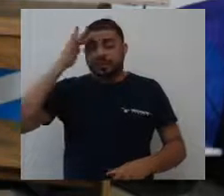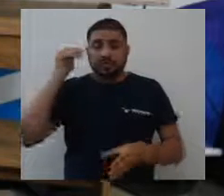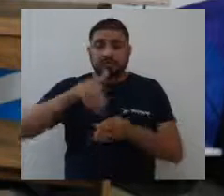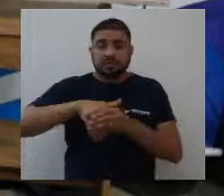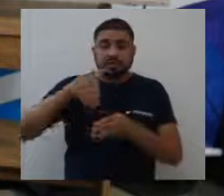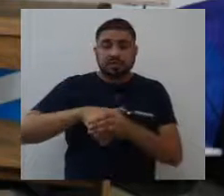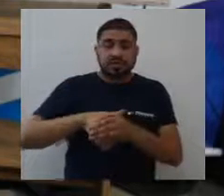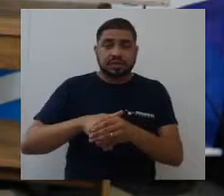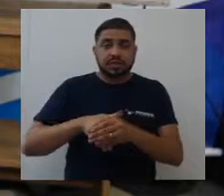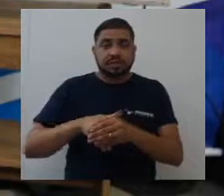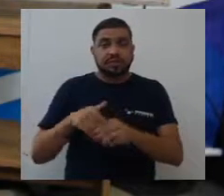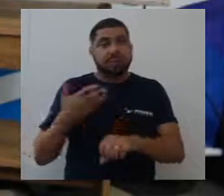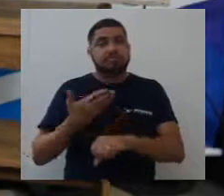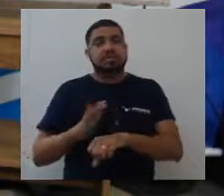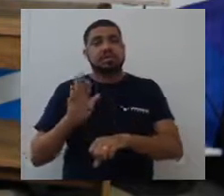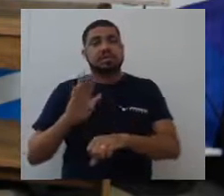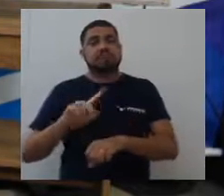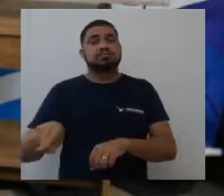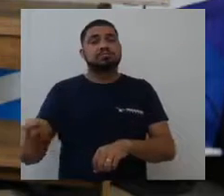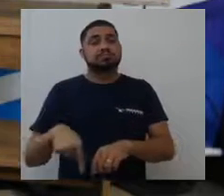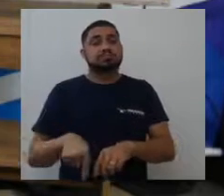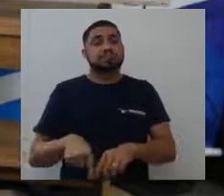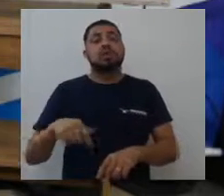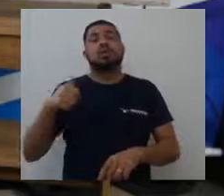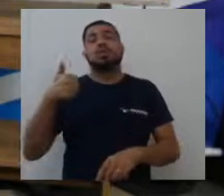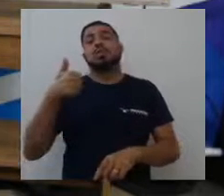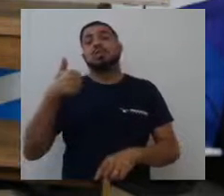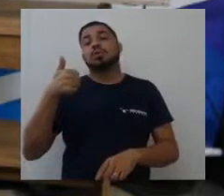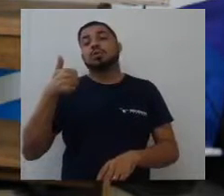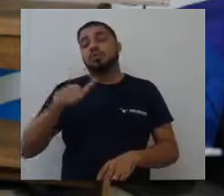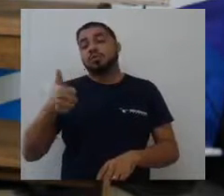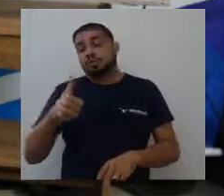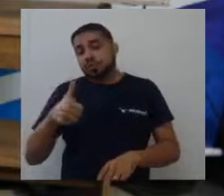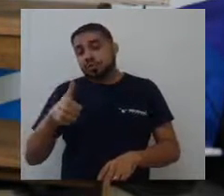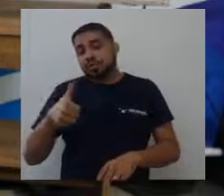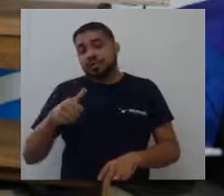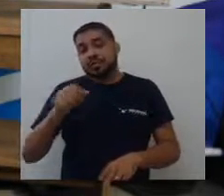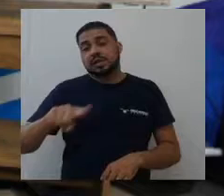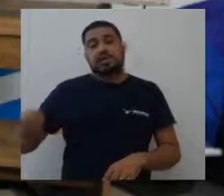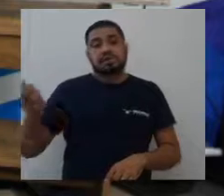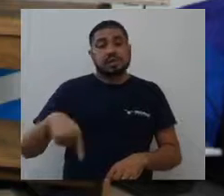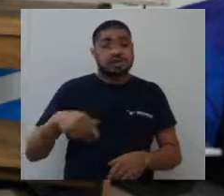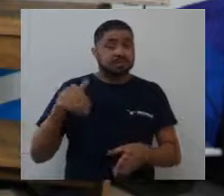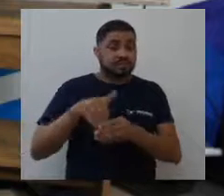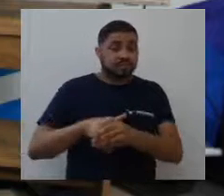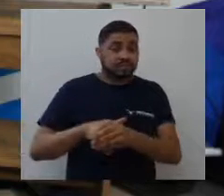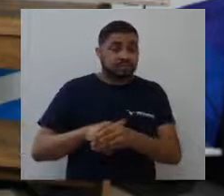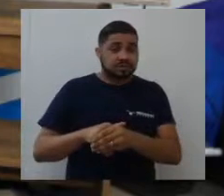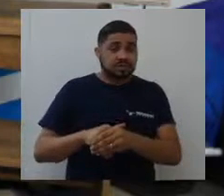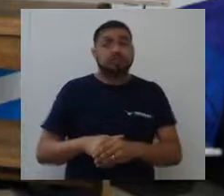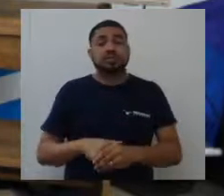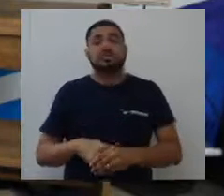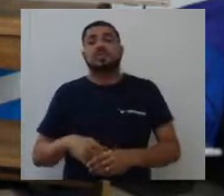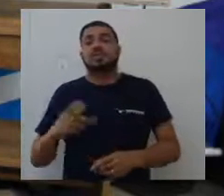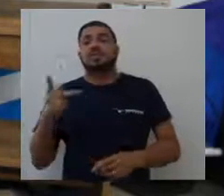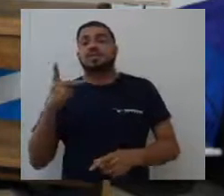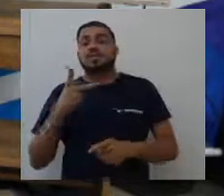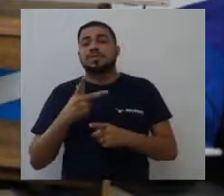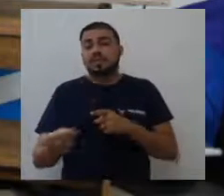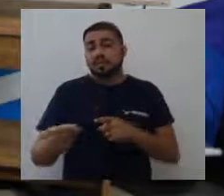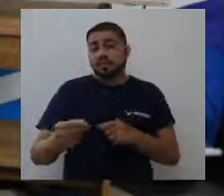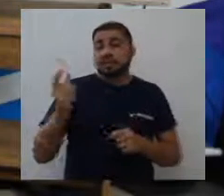votaram em branco e 11% anularam o voto, olha só, o vencedor